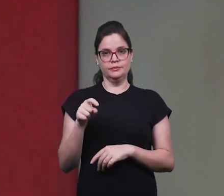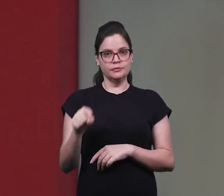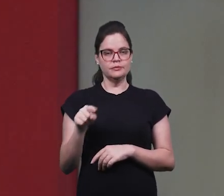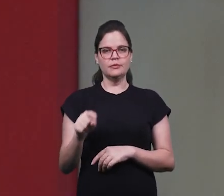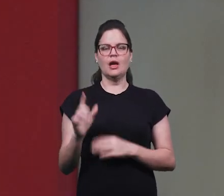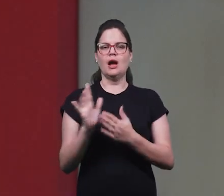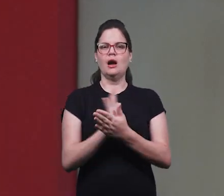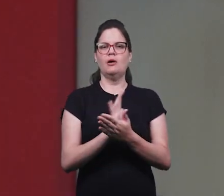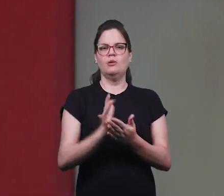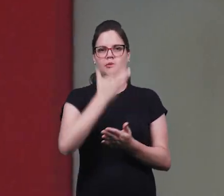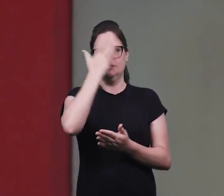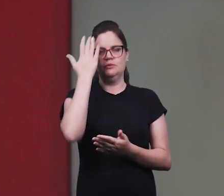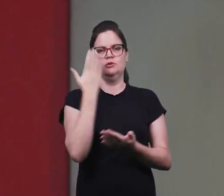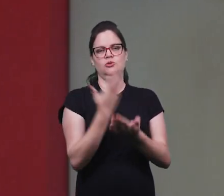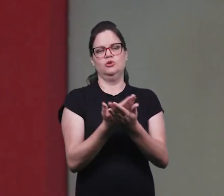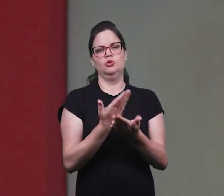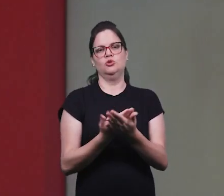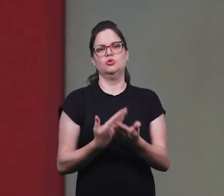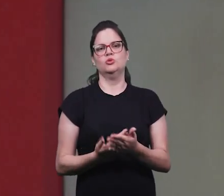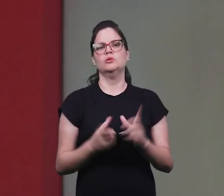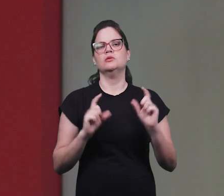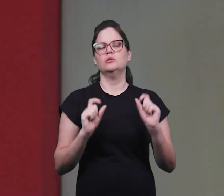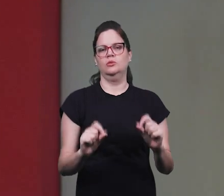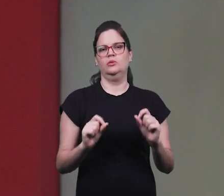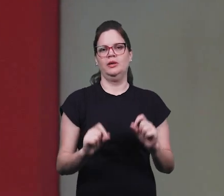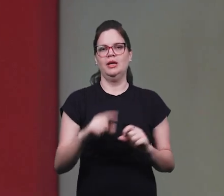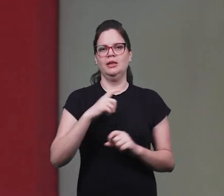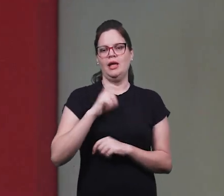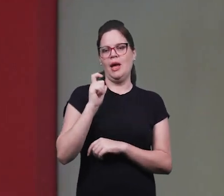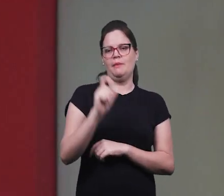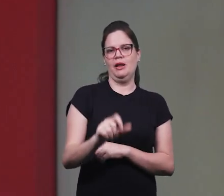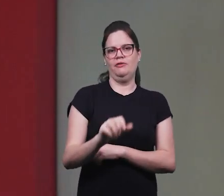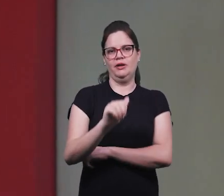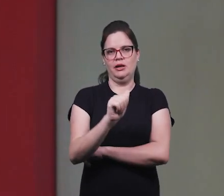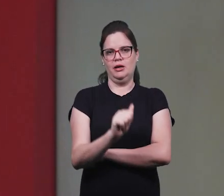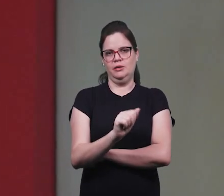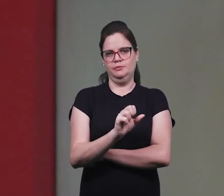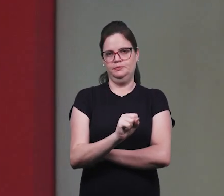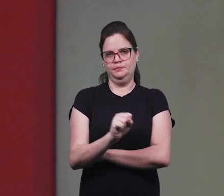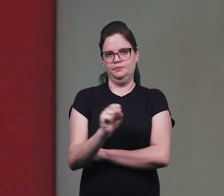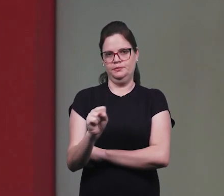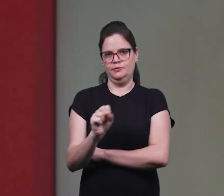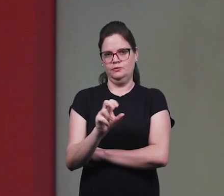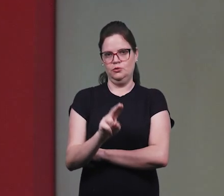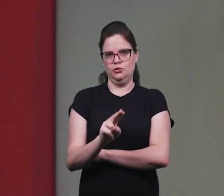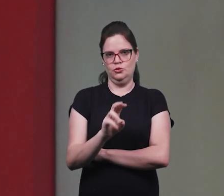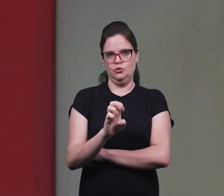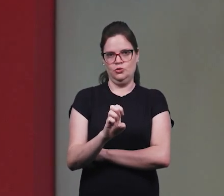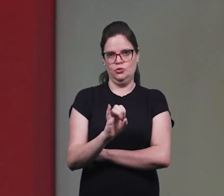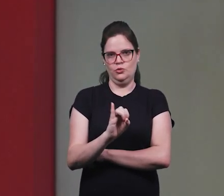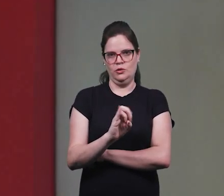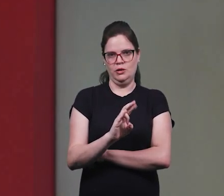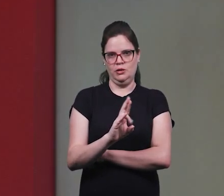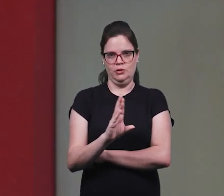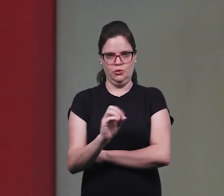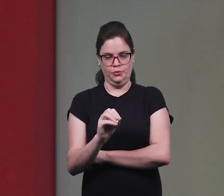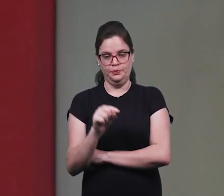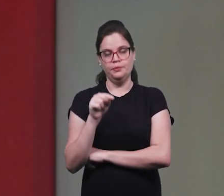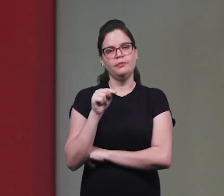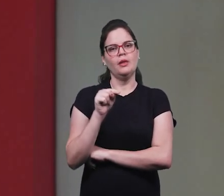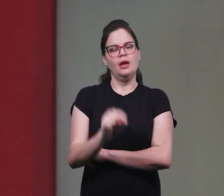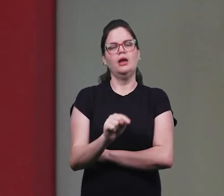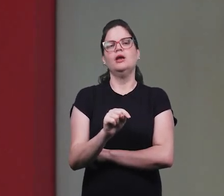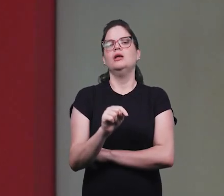Alguns estudiosos acham que pode ser o título que os monarcas recebiam, né? Os persas, né? O rei Assuero